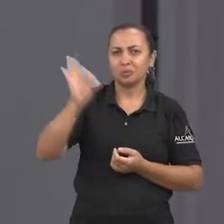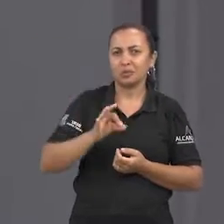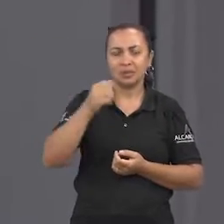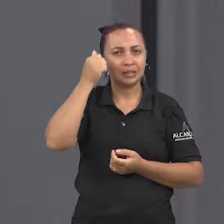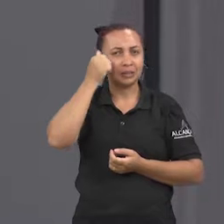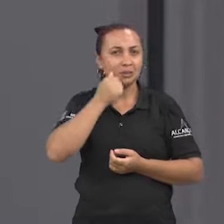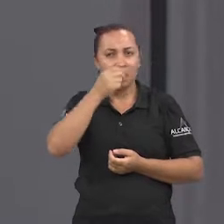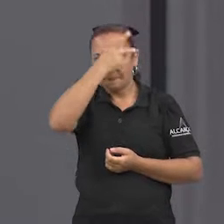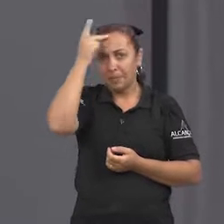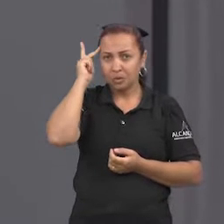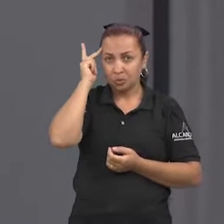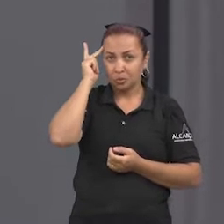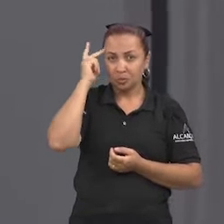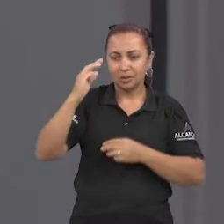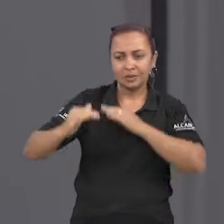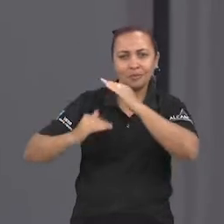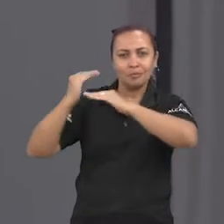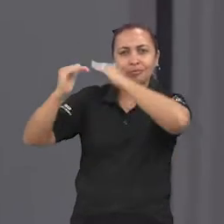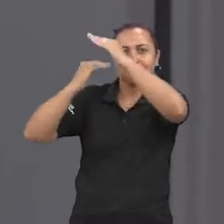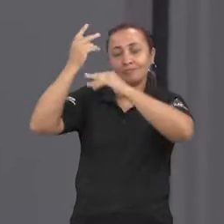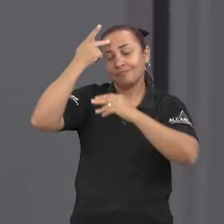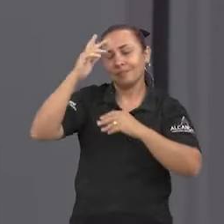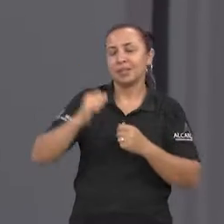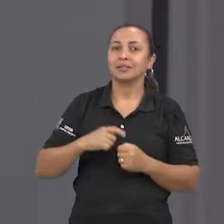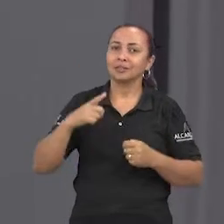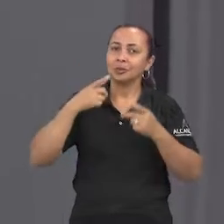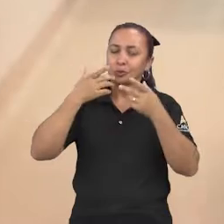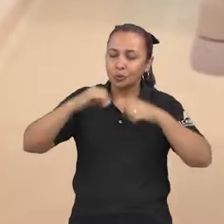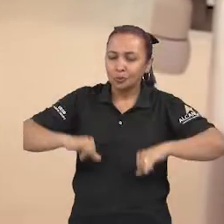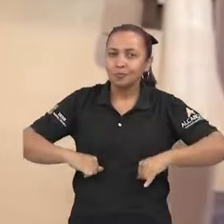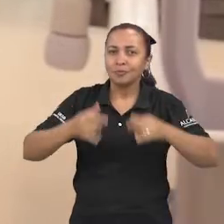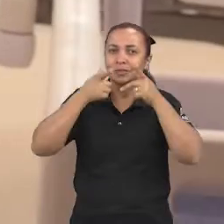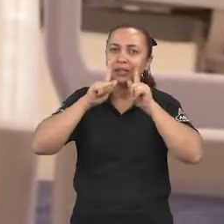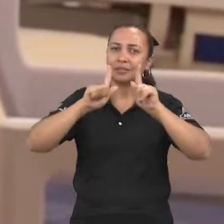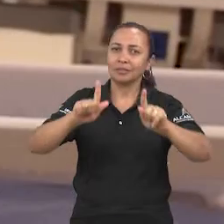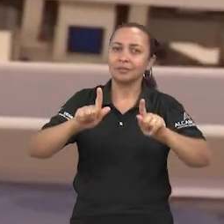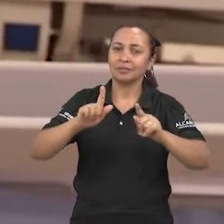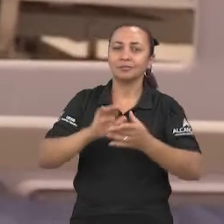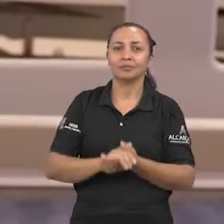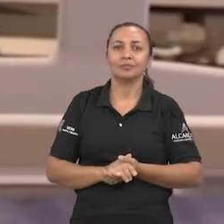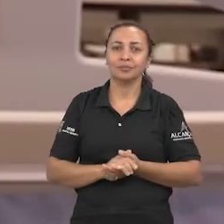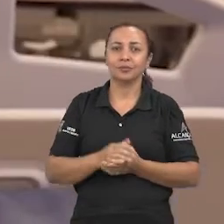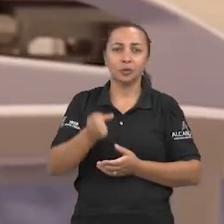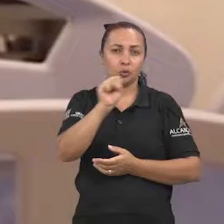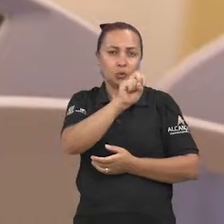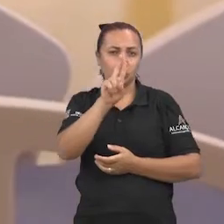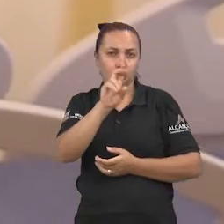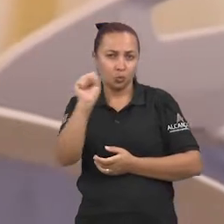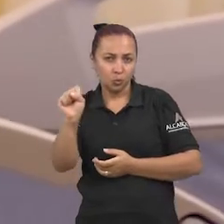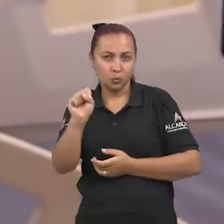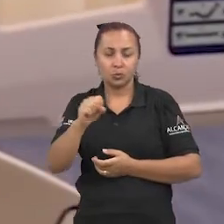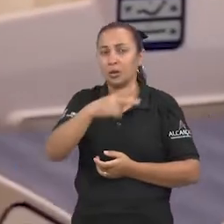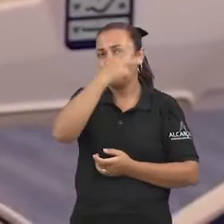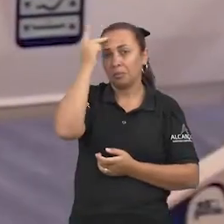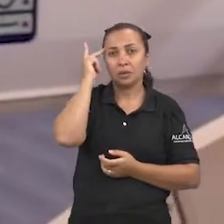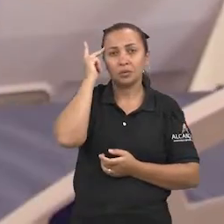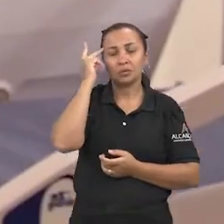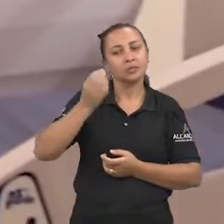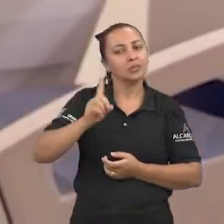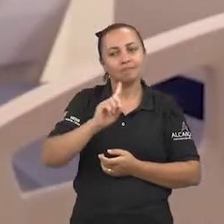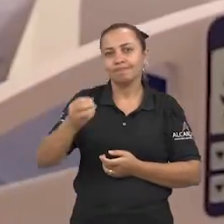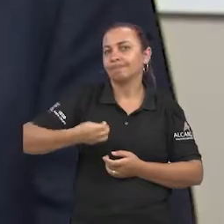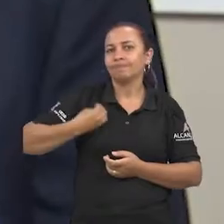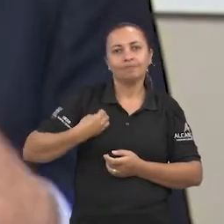graves atualmente no Sistema Único de Saúde, no SUS, são pessoas que não estão vacinadas ou estão com ciclo vacinal